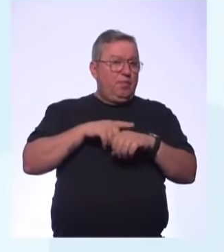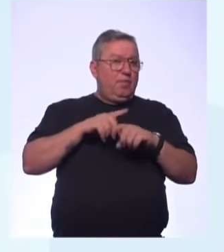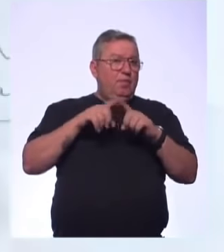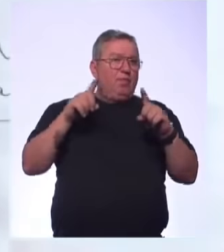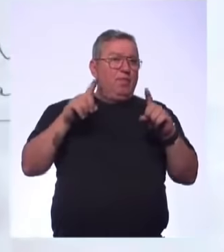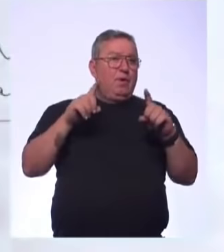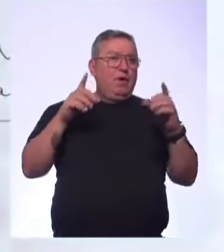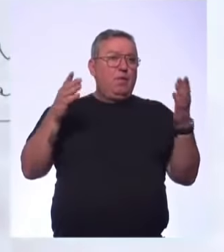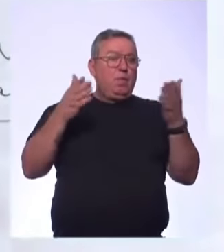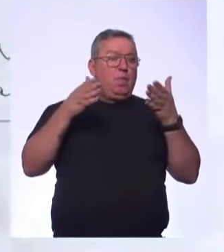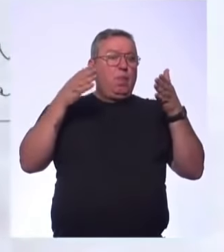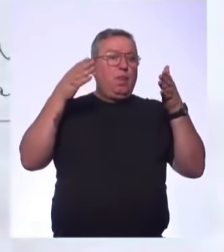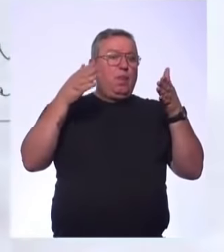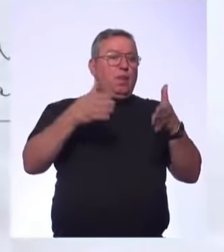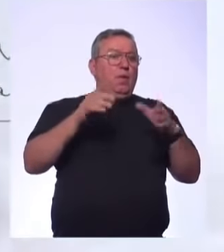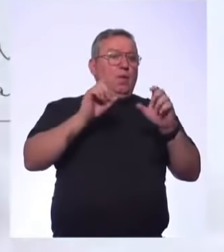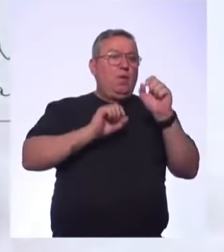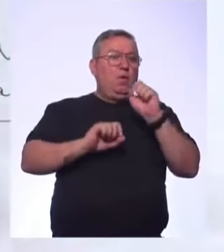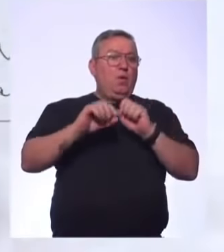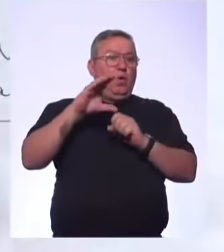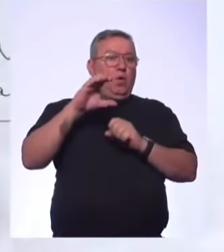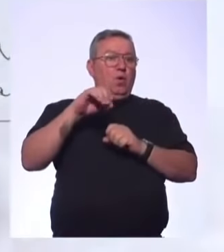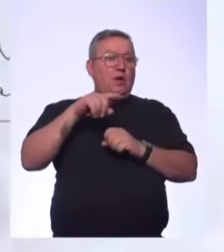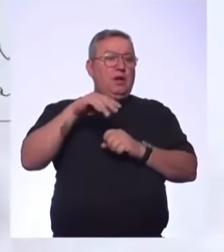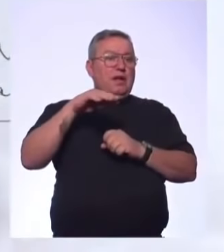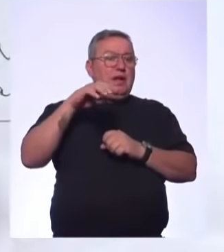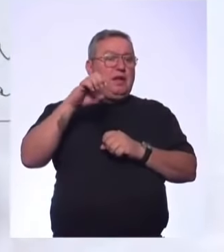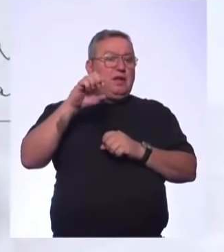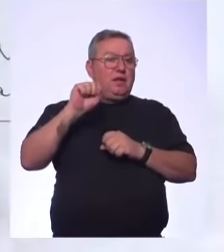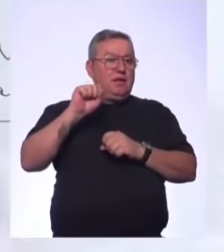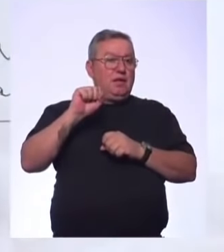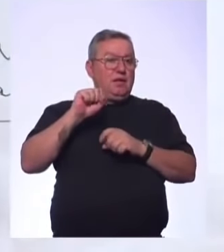que nós vamos focar nos cognates. Então, eu quero que vocês